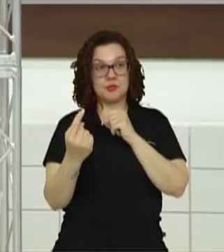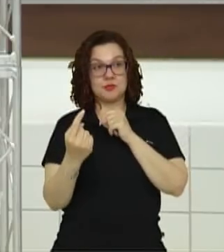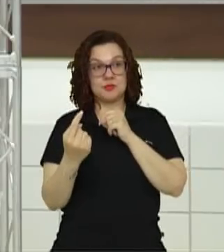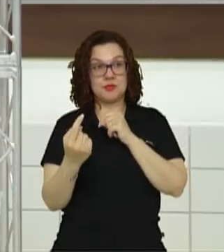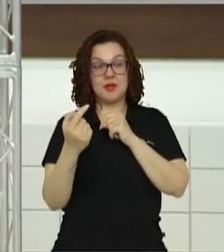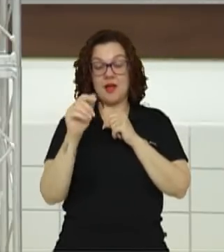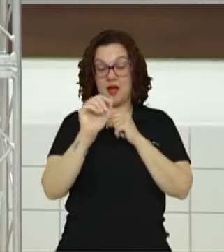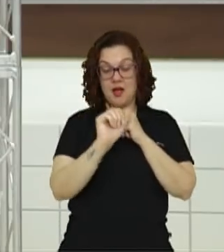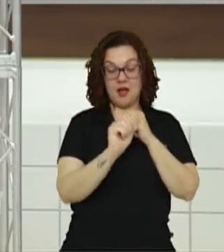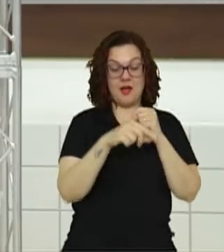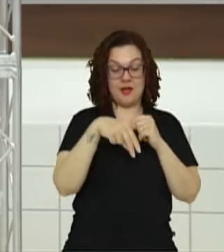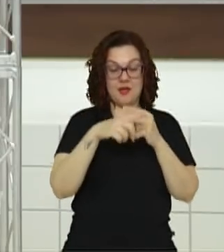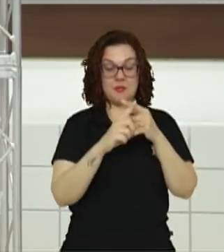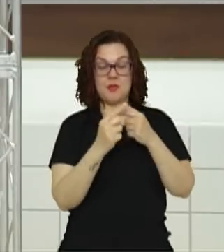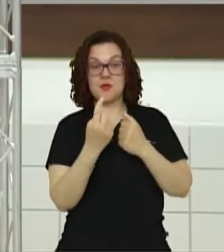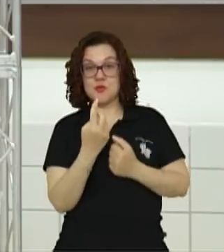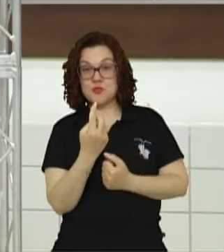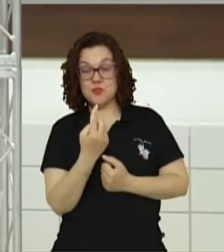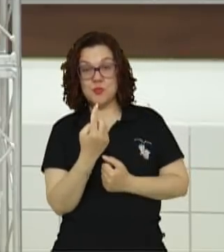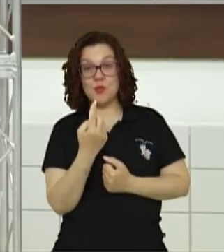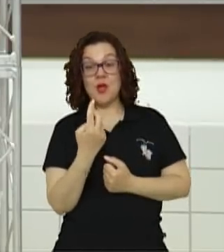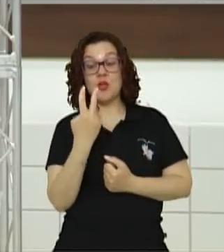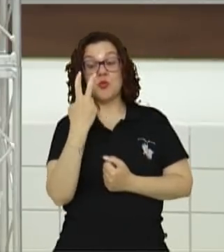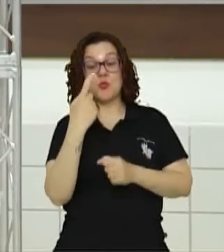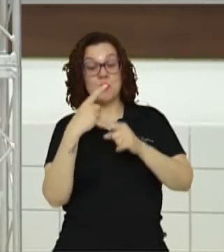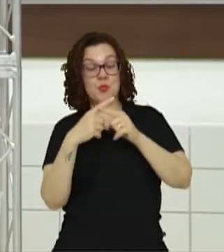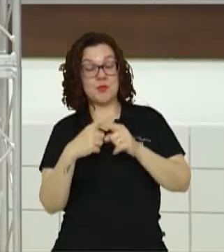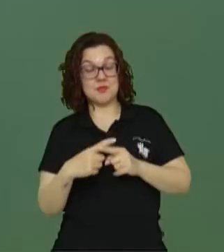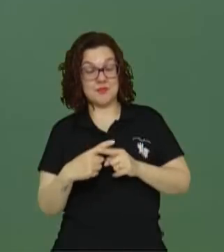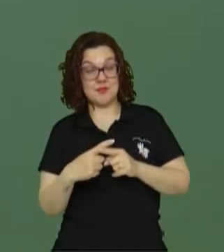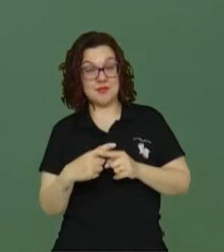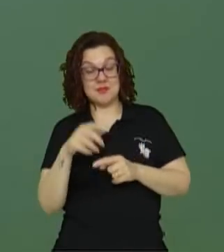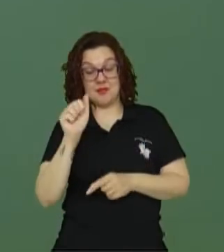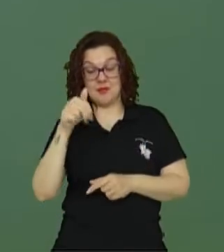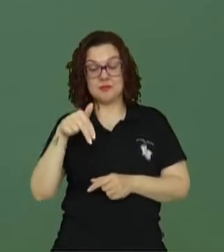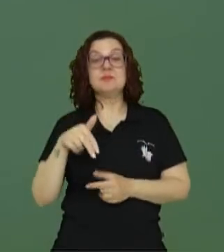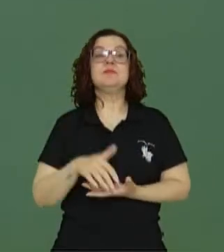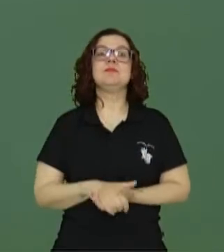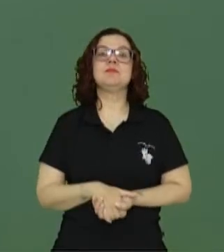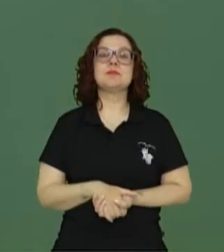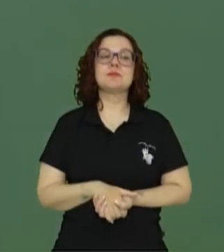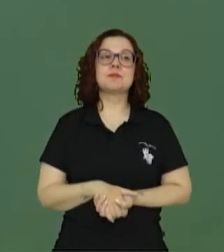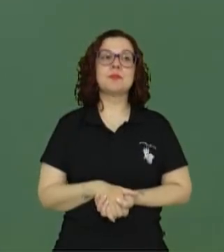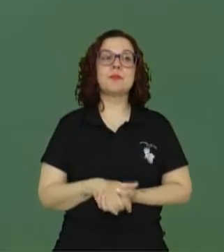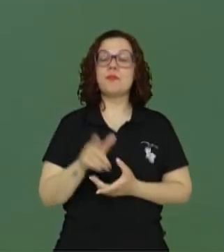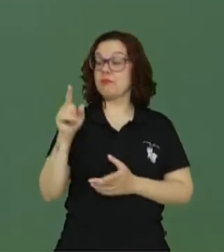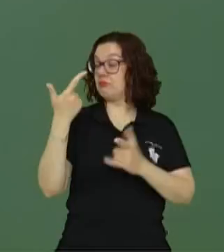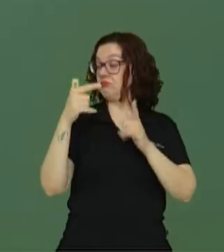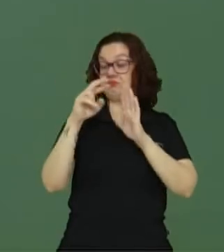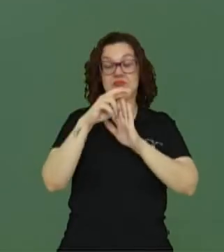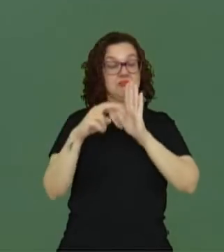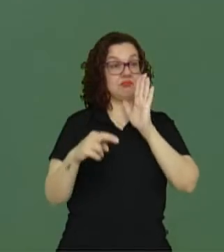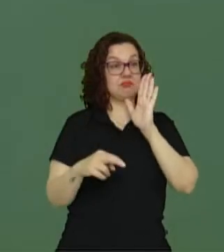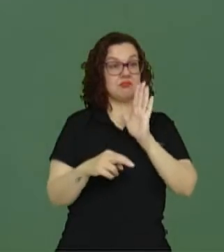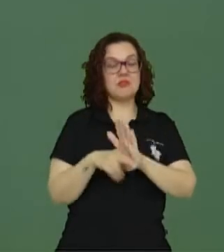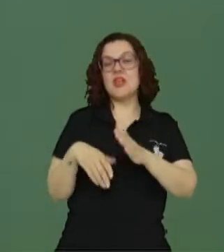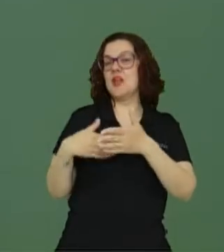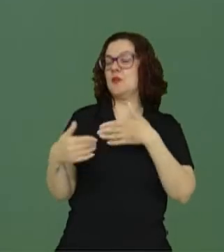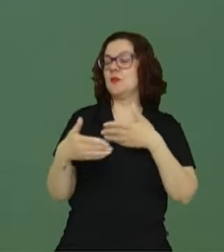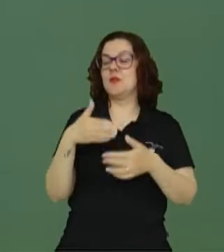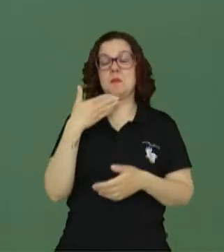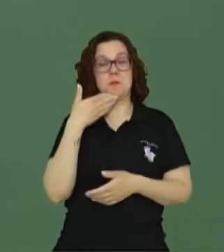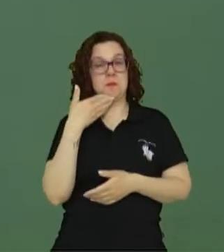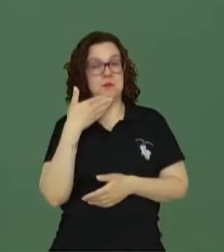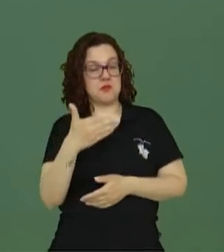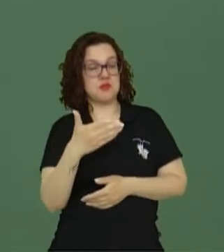meu AN mais 1 igual a 2 vezes AN. Eu também não tenho condicionante nenhuma. Ele não está falando